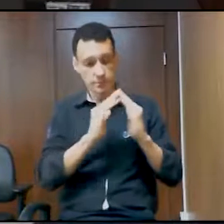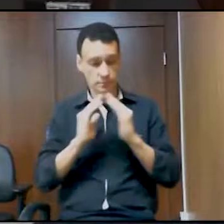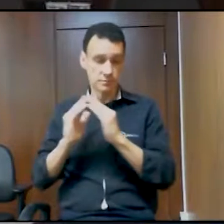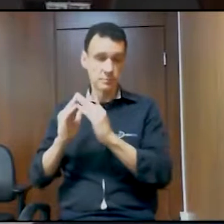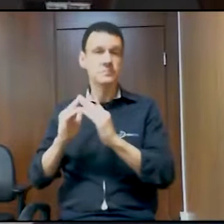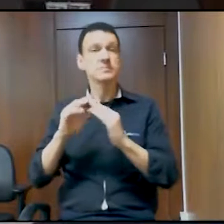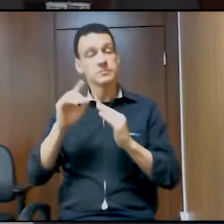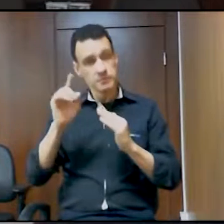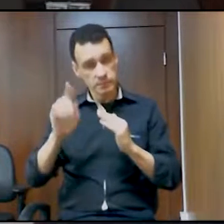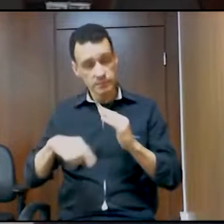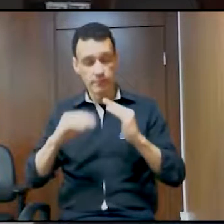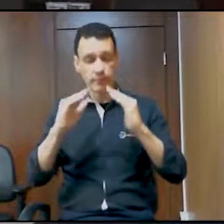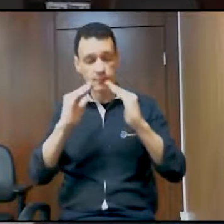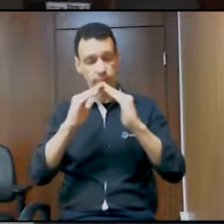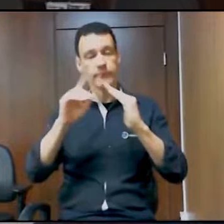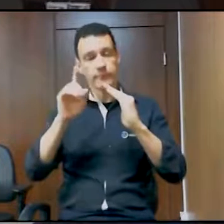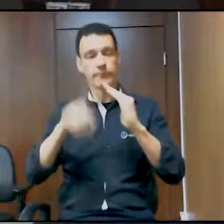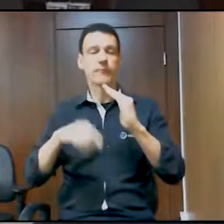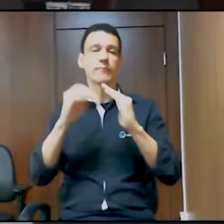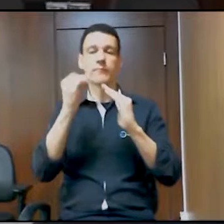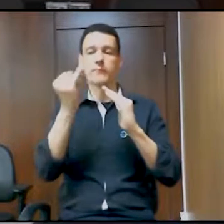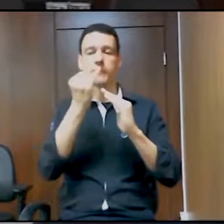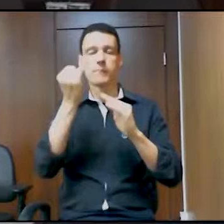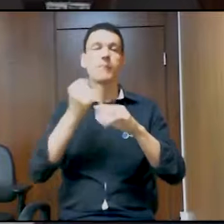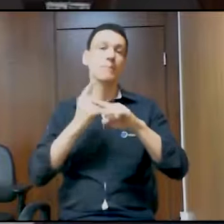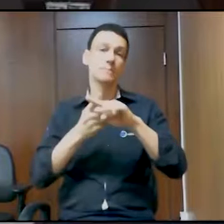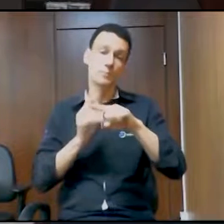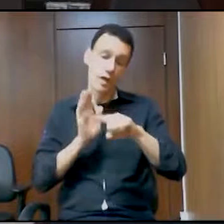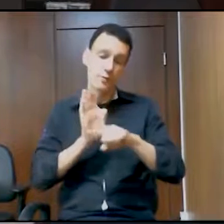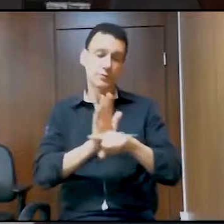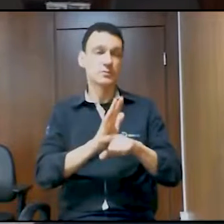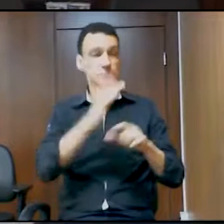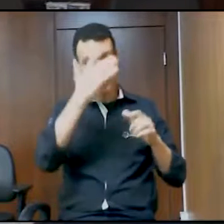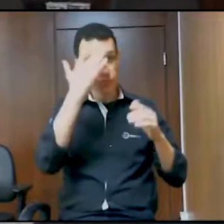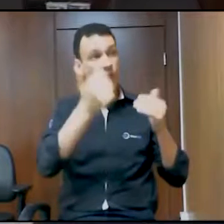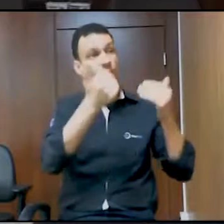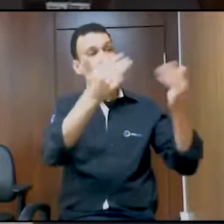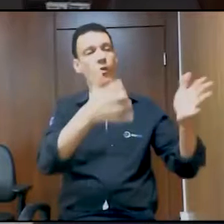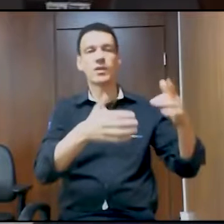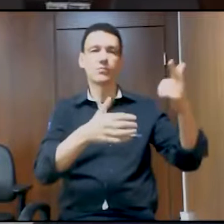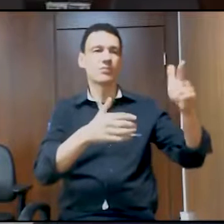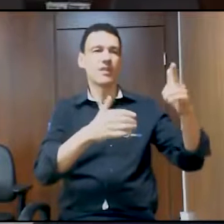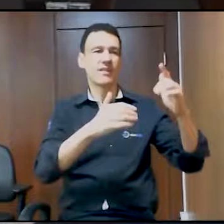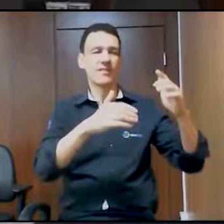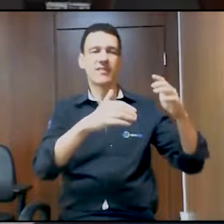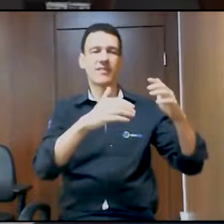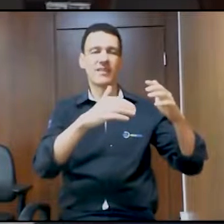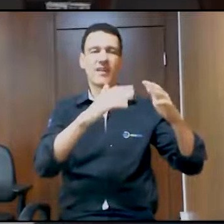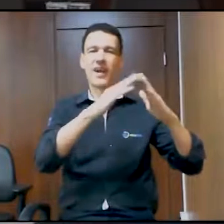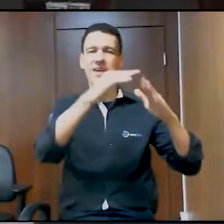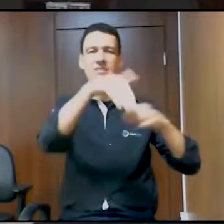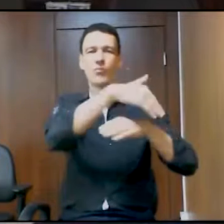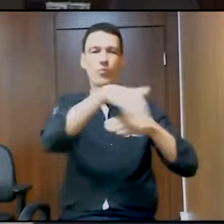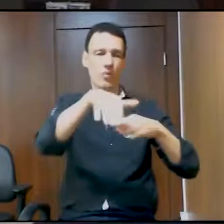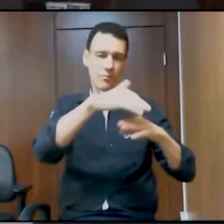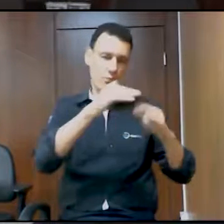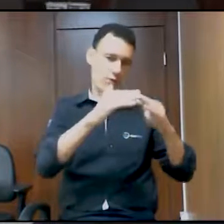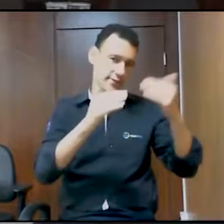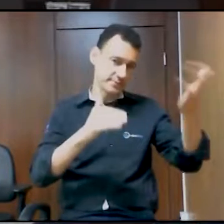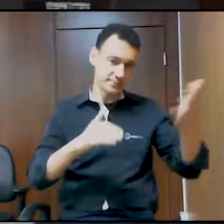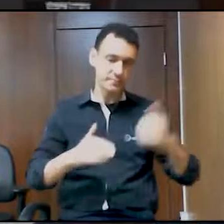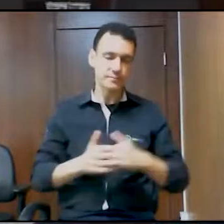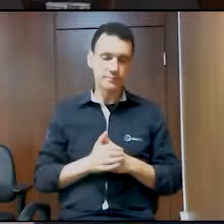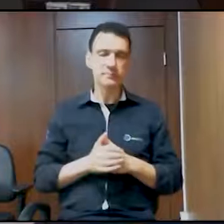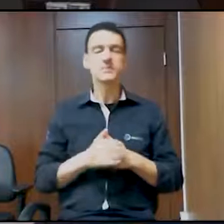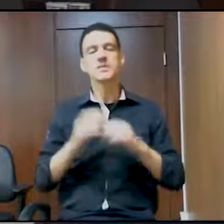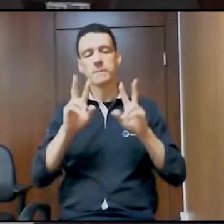importante politicamente para resolver a situação de rua. Então, entrando rapidamente nessa questão do surgimento da população em situação